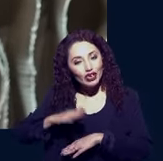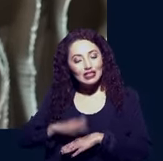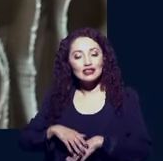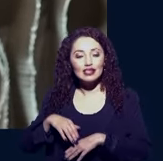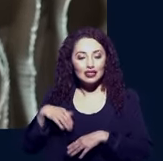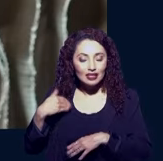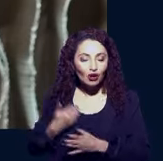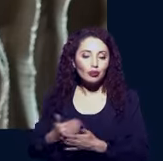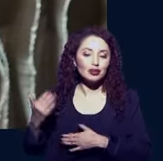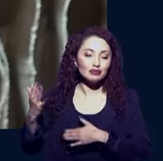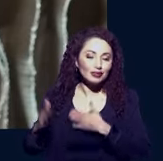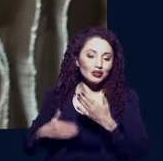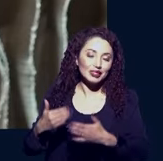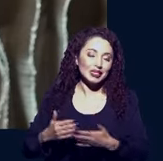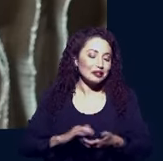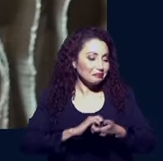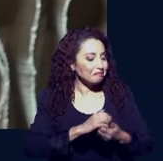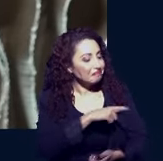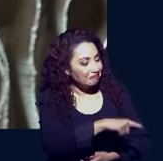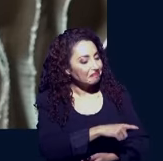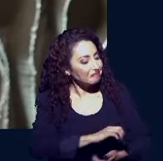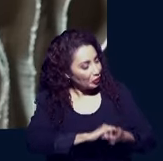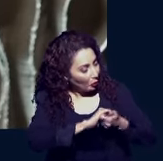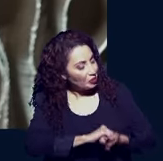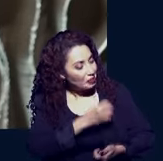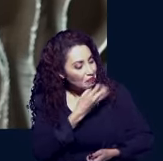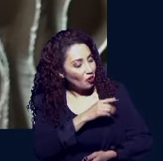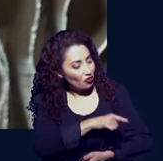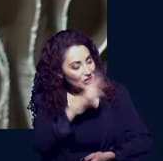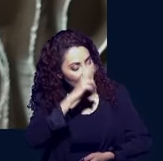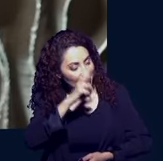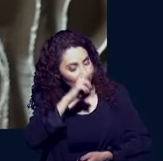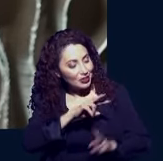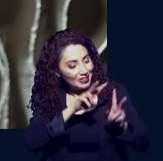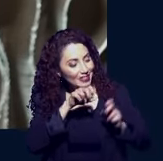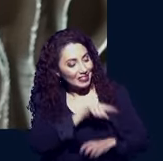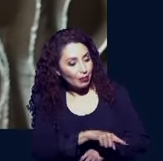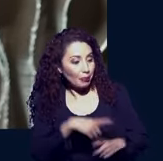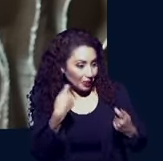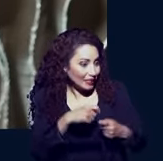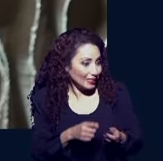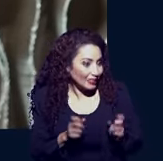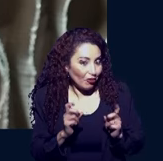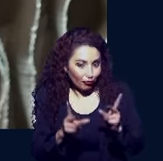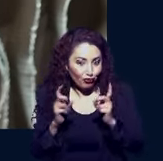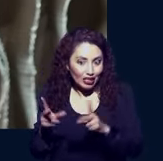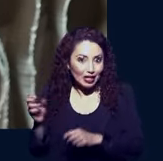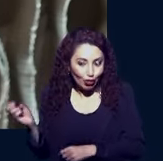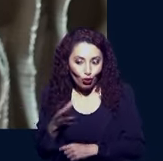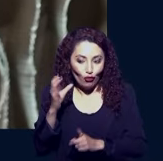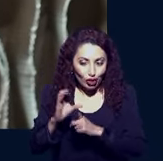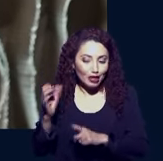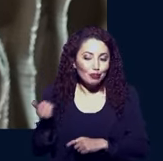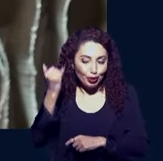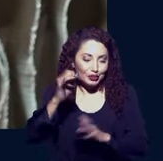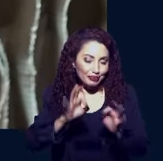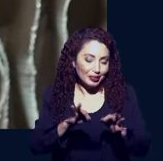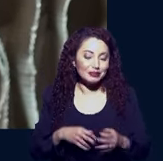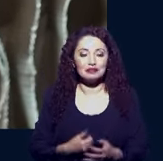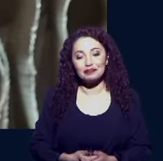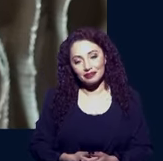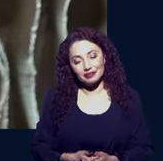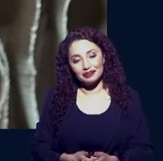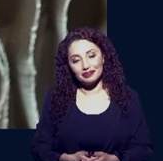eh cumprimento e e Bem lembrado Júlio por por esse ponto também tem que ter para quem vender né Eh bom a gente tá chegando